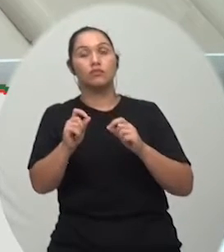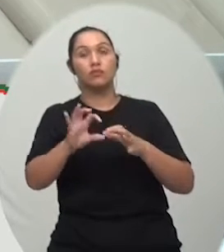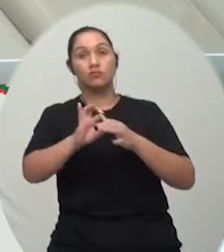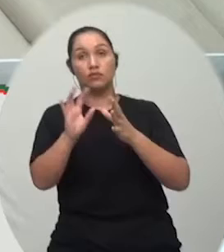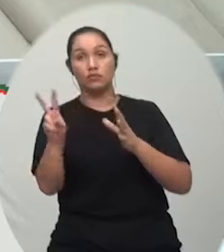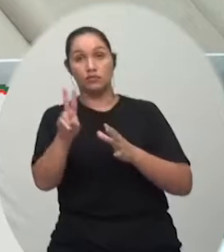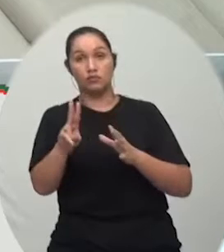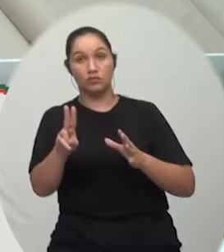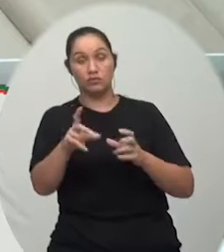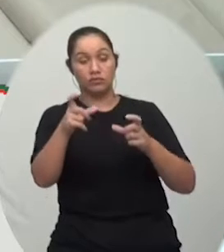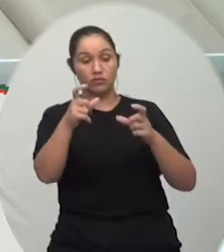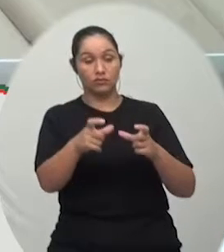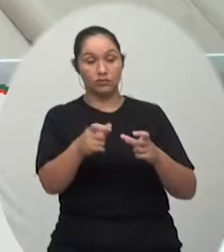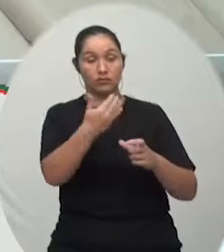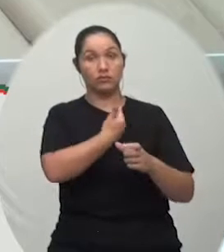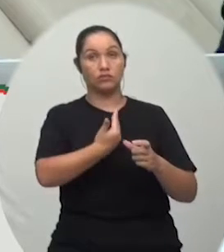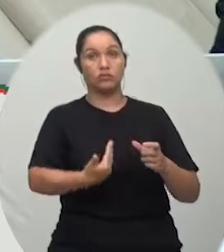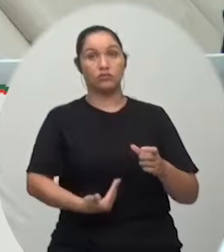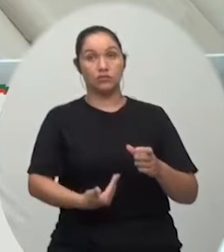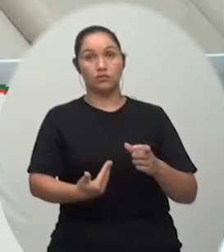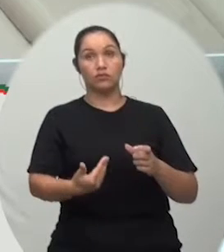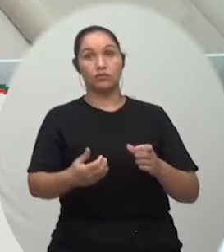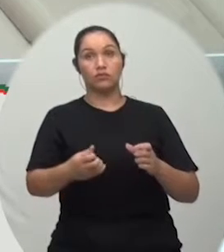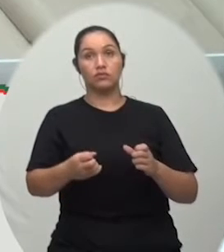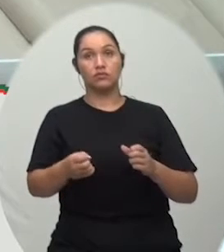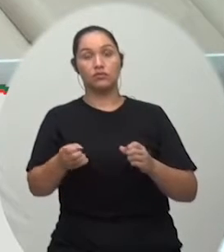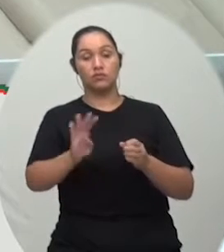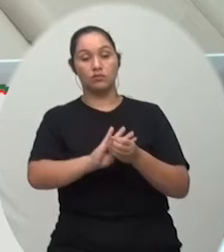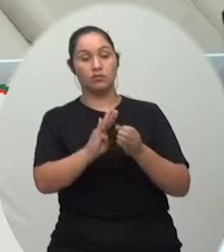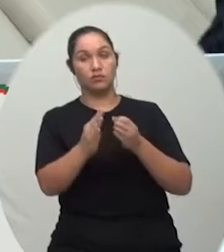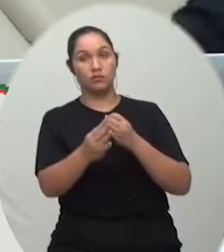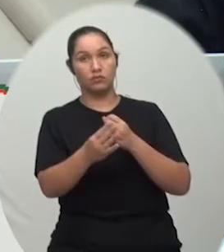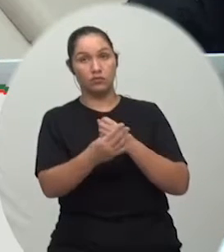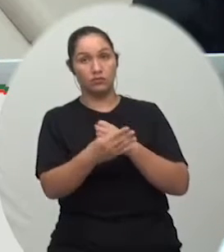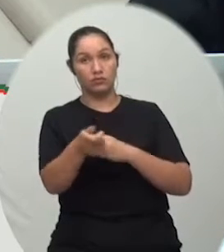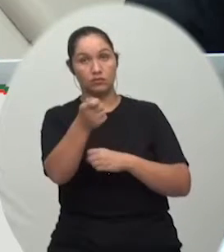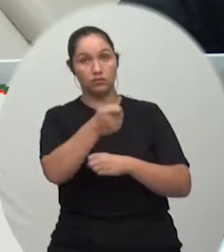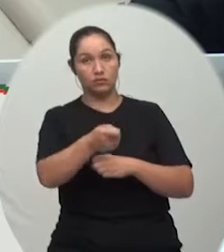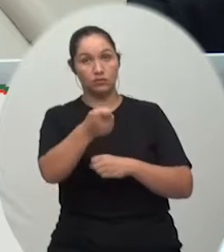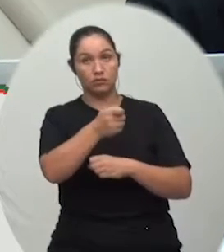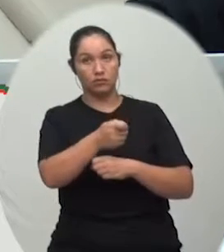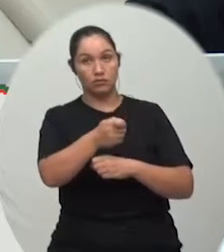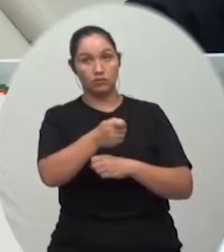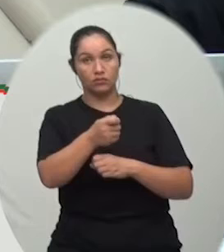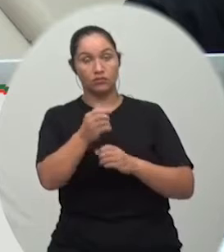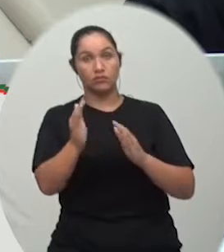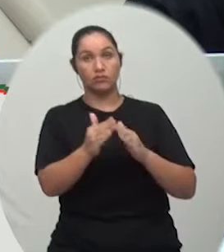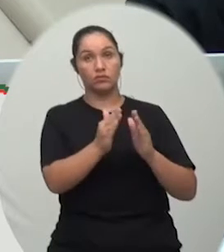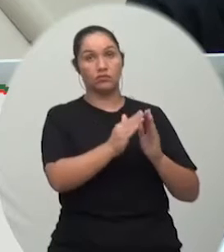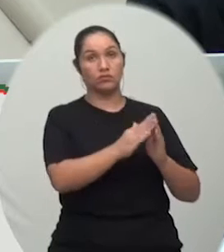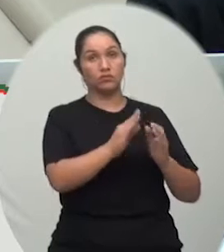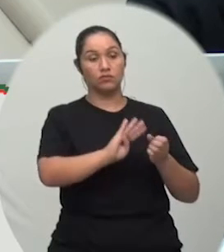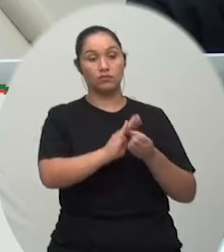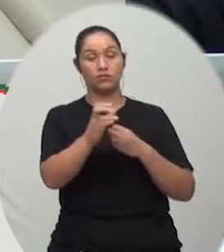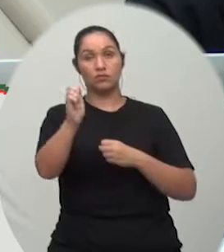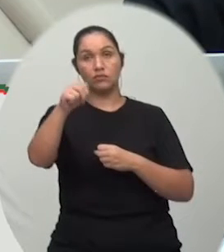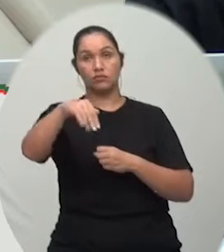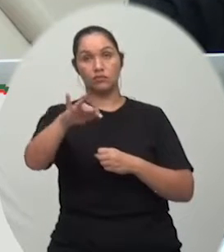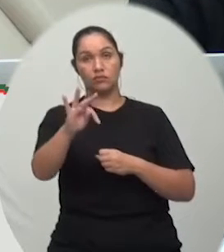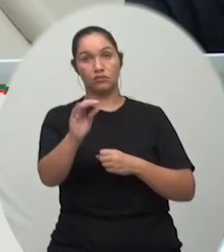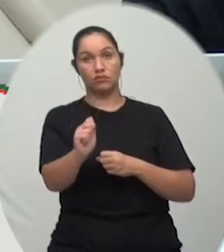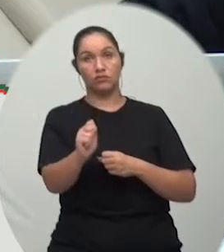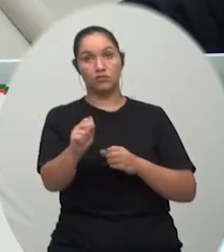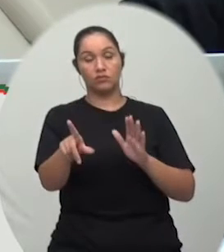imóvel público municipal à Associação de Moradores do Loteamento Anitta Garibaldi. Revoga a Lei